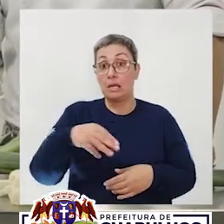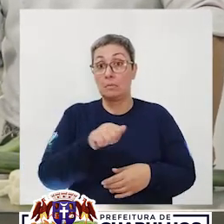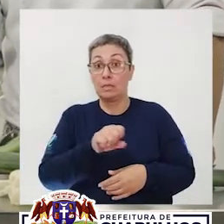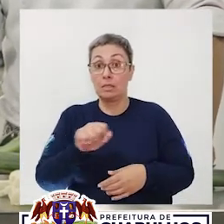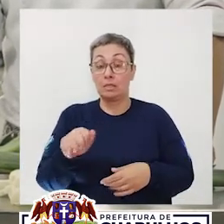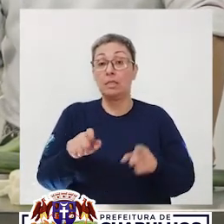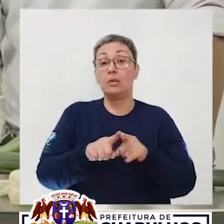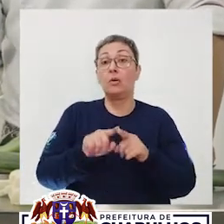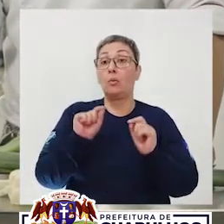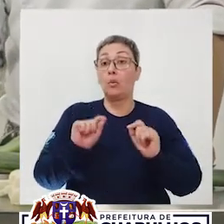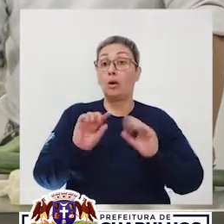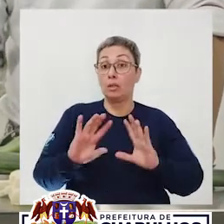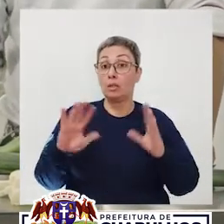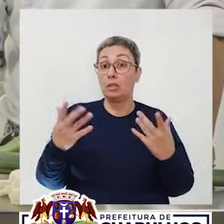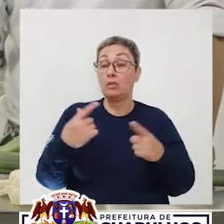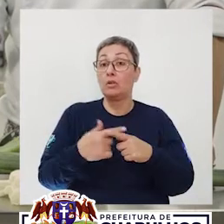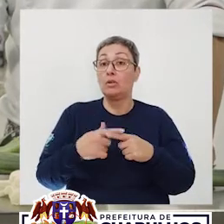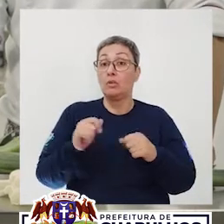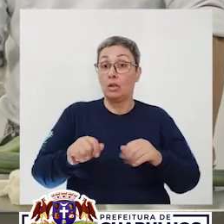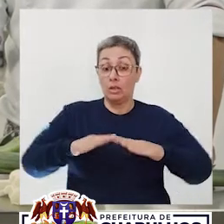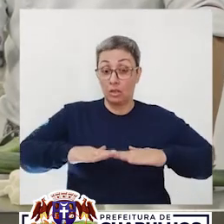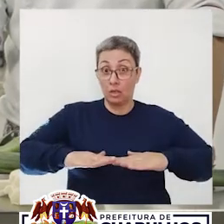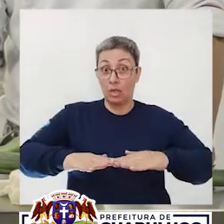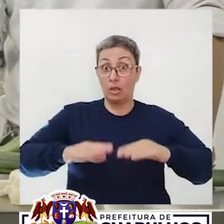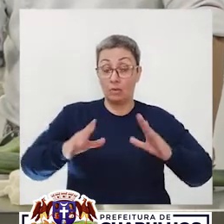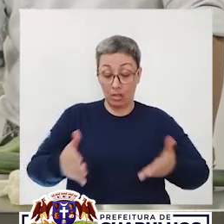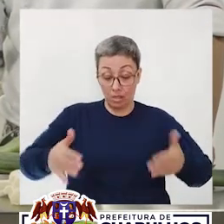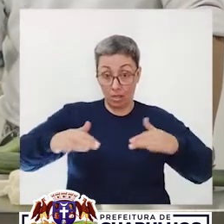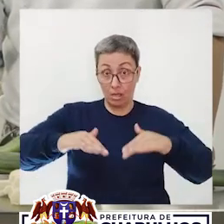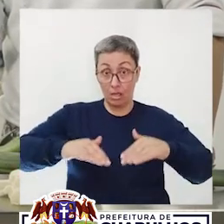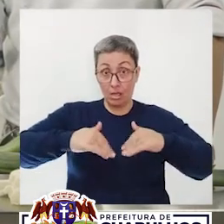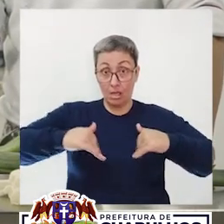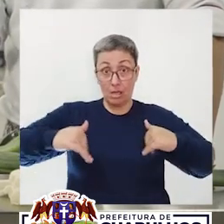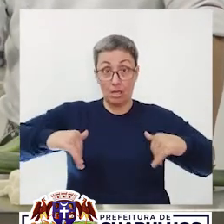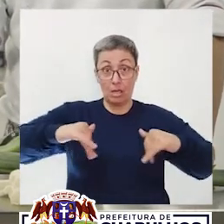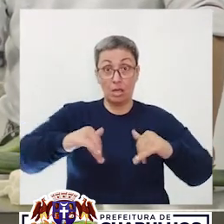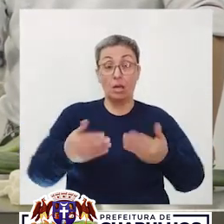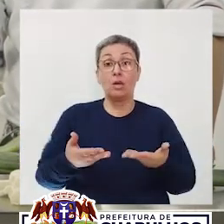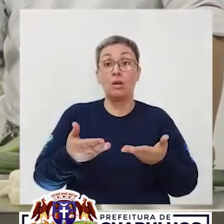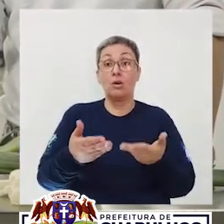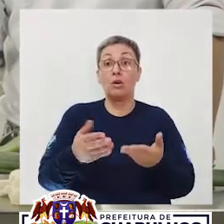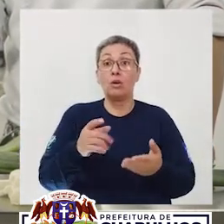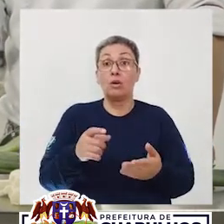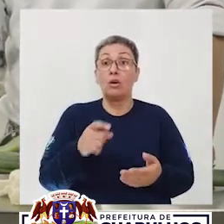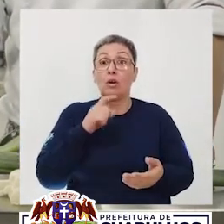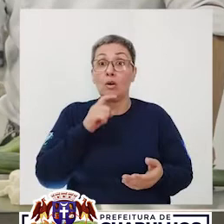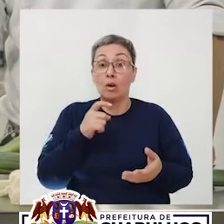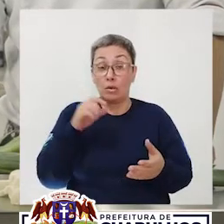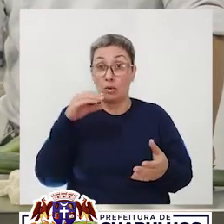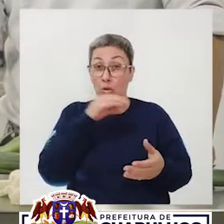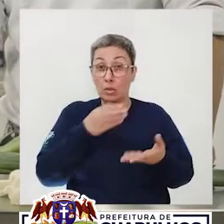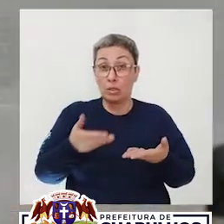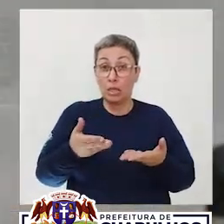essa massa, para fazer a quiche, o que acontece? Conforme você coloca ela na forma e põe no forno, ela